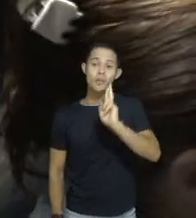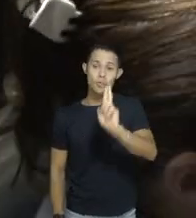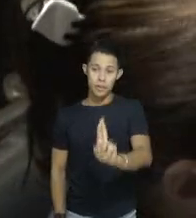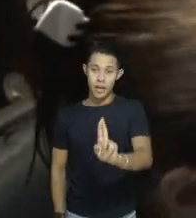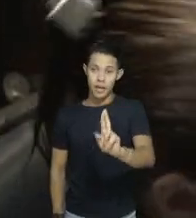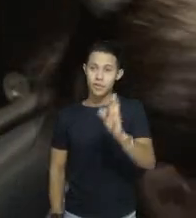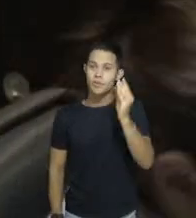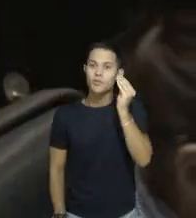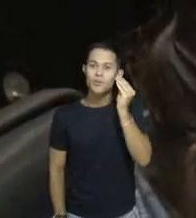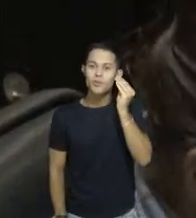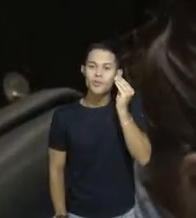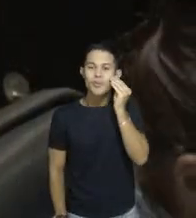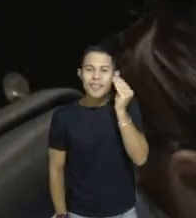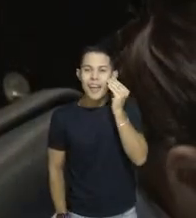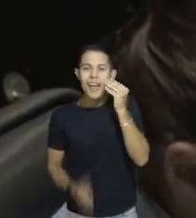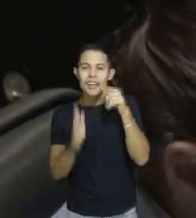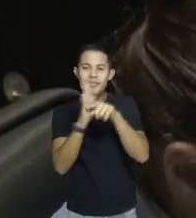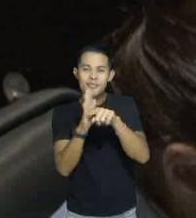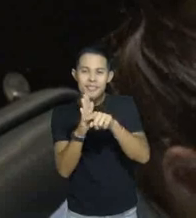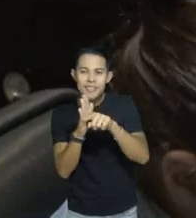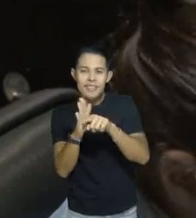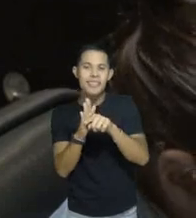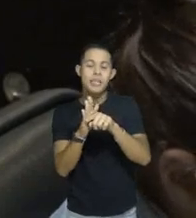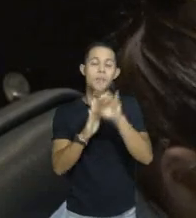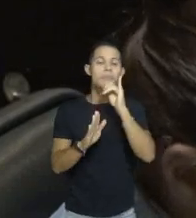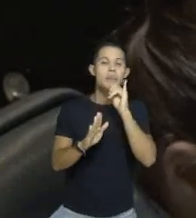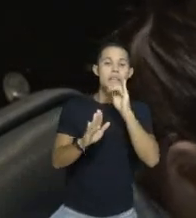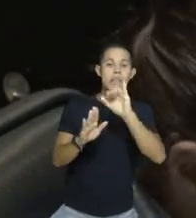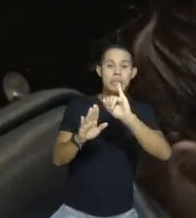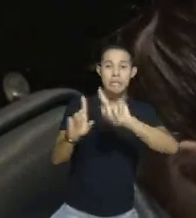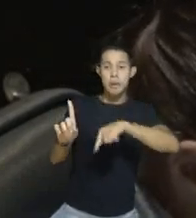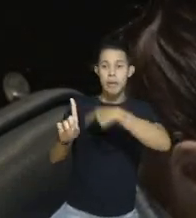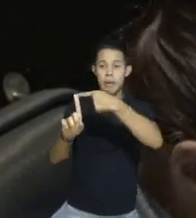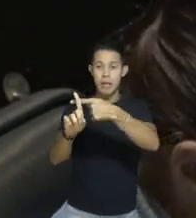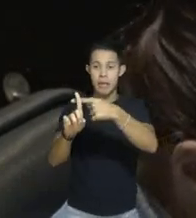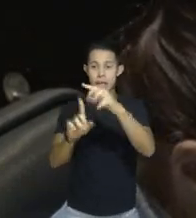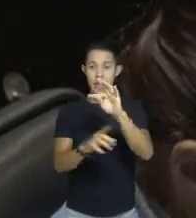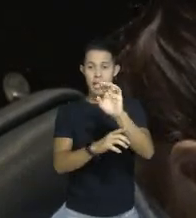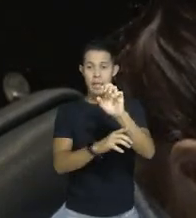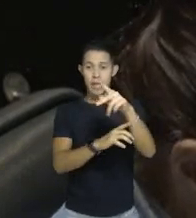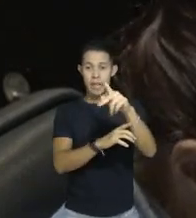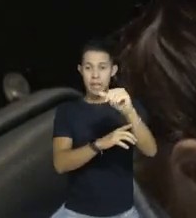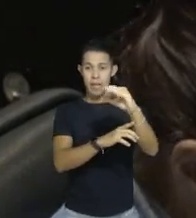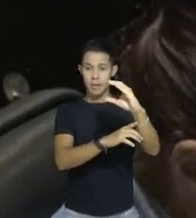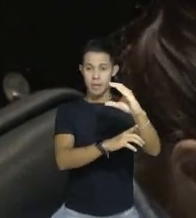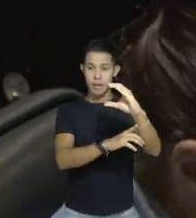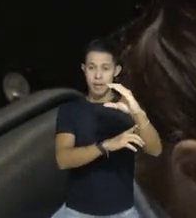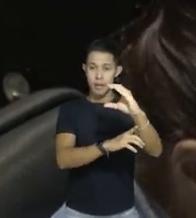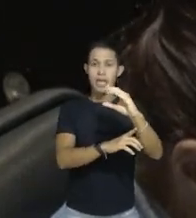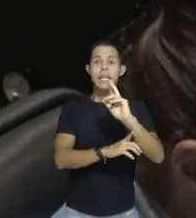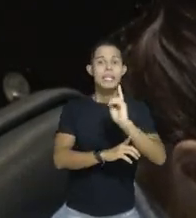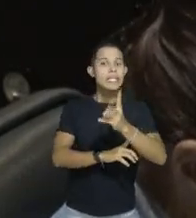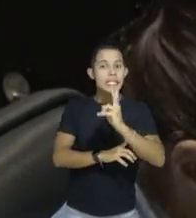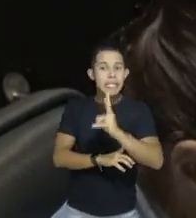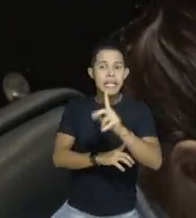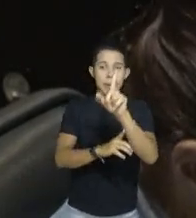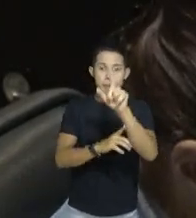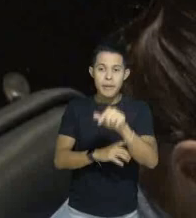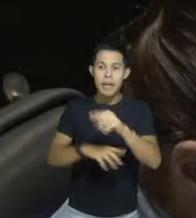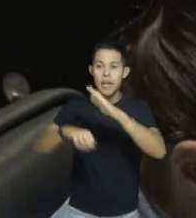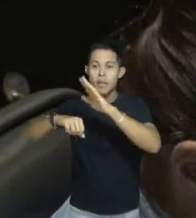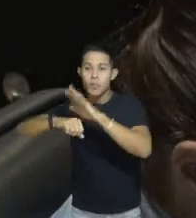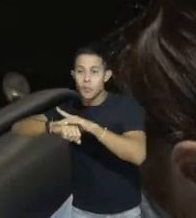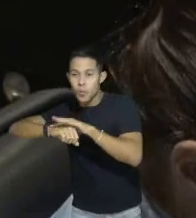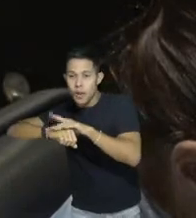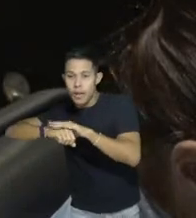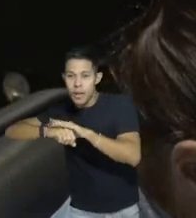né? Quando dá um resultado positivo para a TEPAC, ele é sempre, ele tende a ser considerado uma comorbidade, às vezes, de um